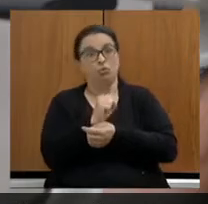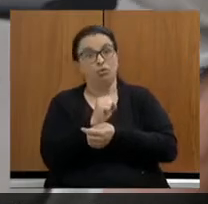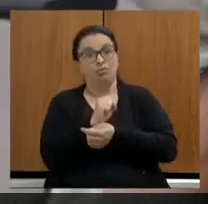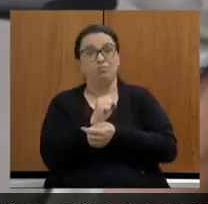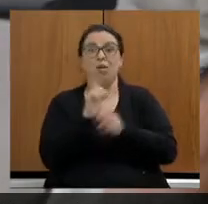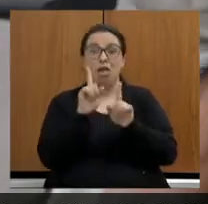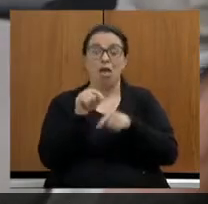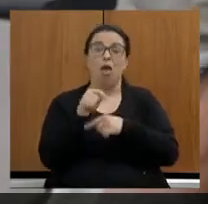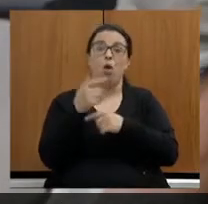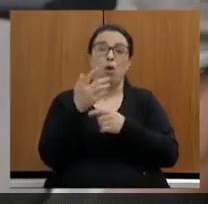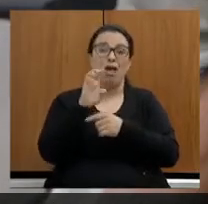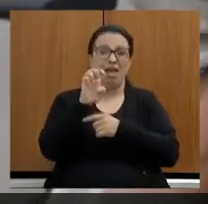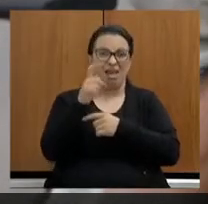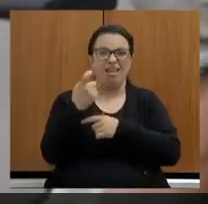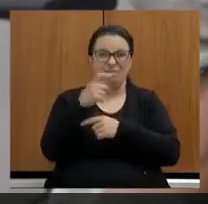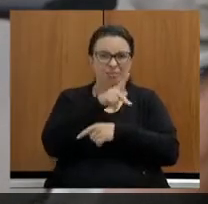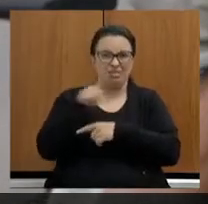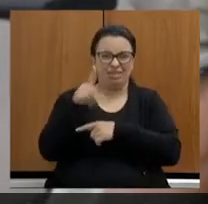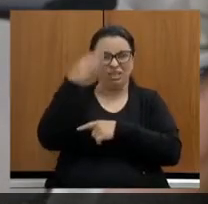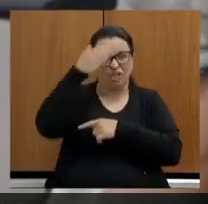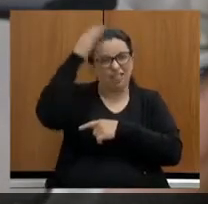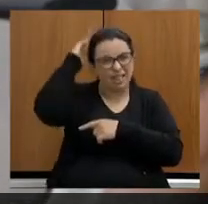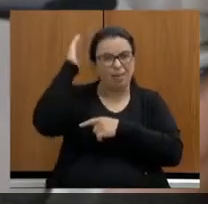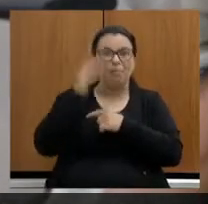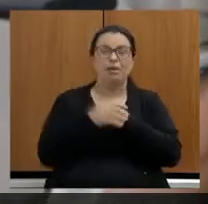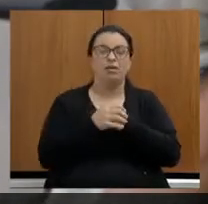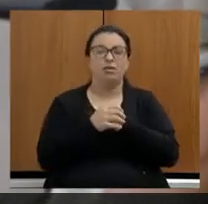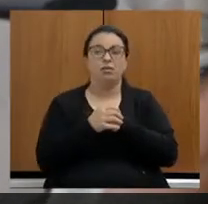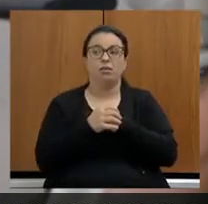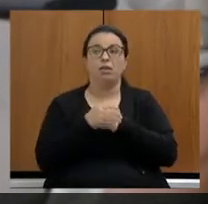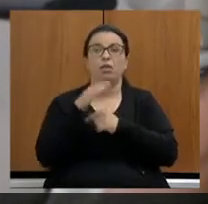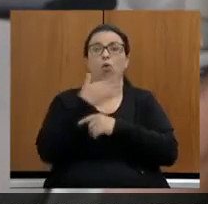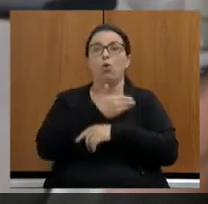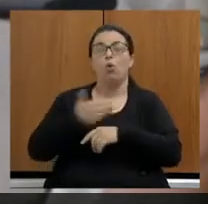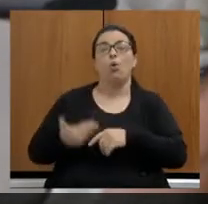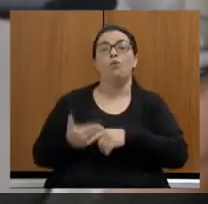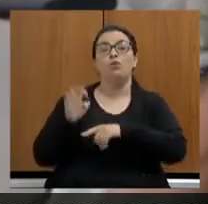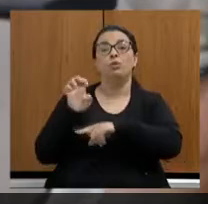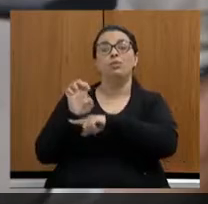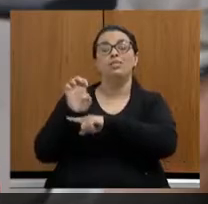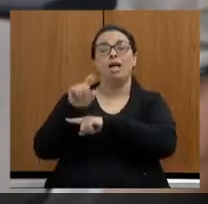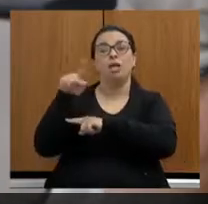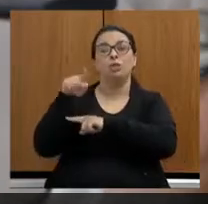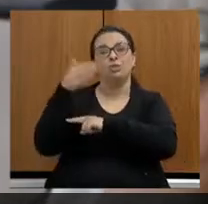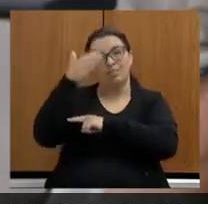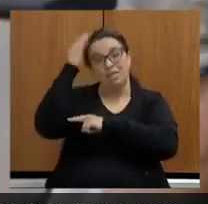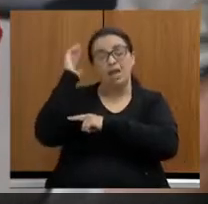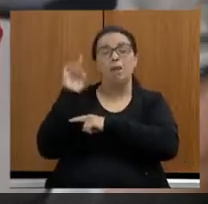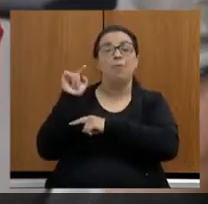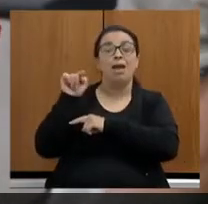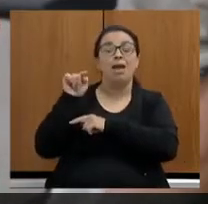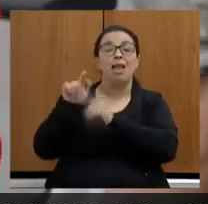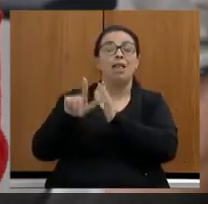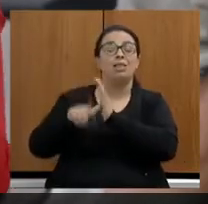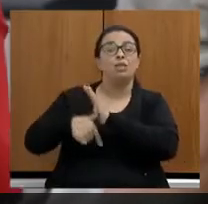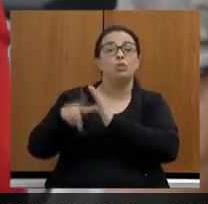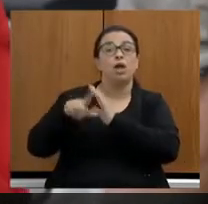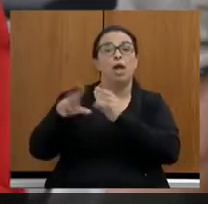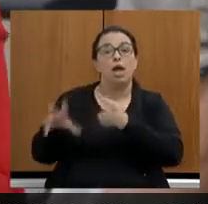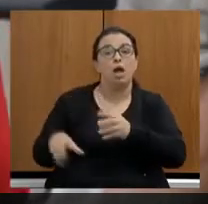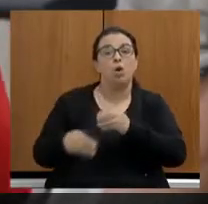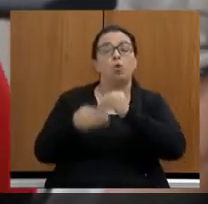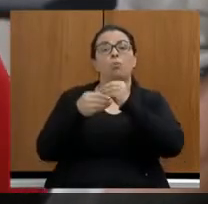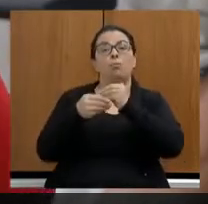é o que o governo do estado atrasou na gestão passada era complementação para